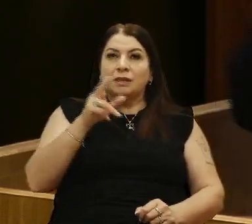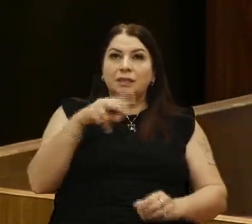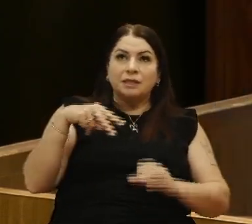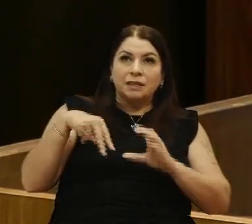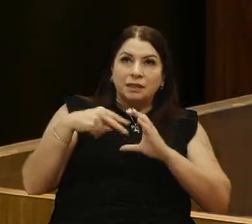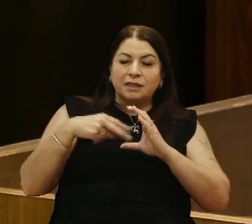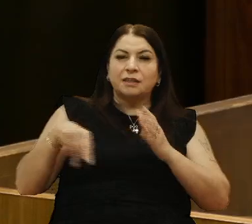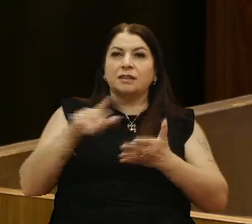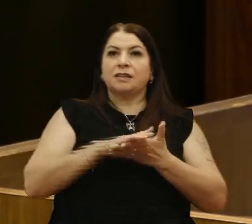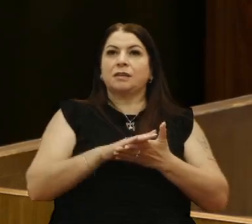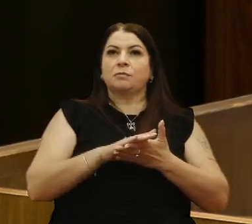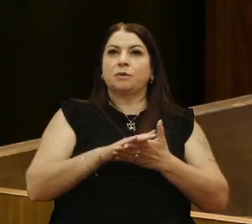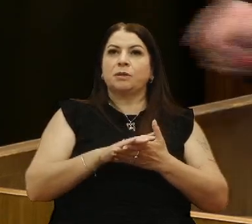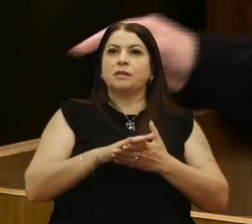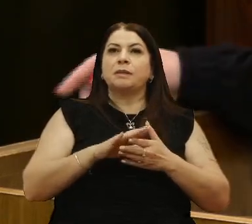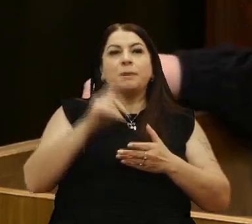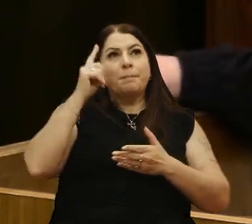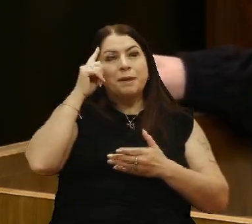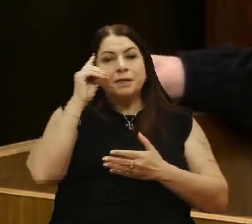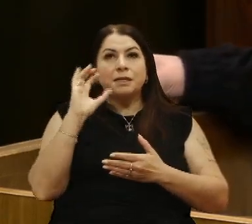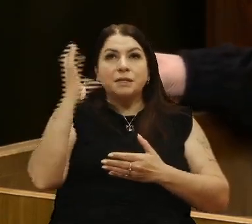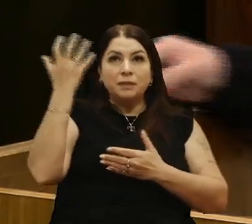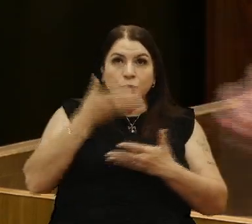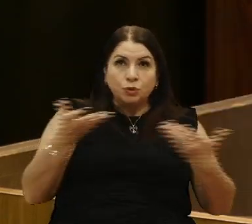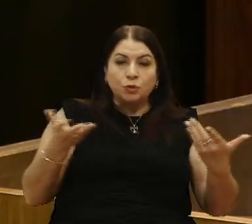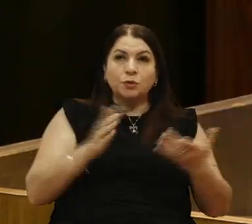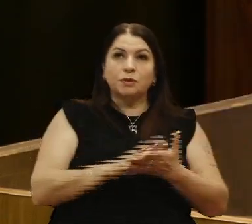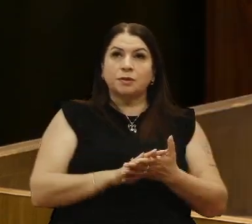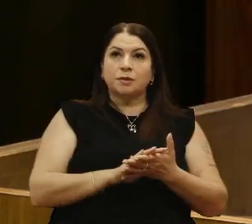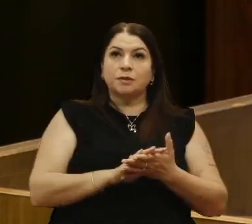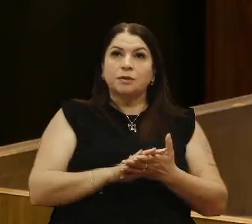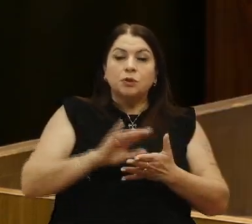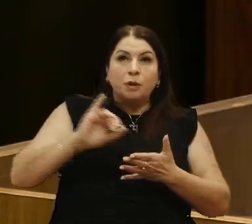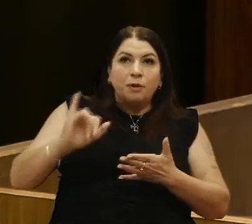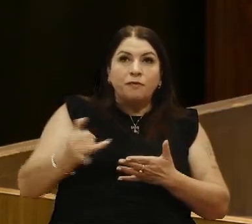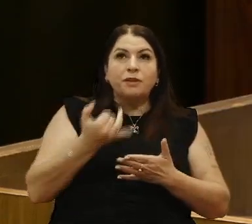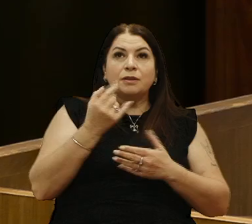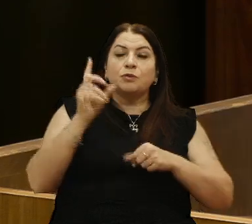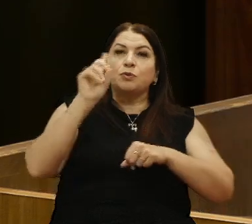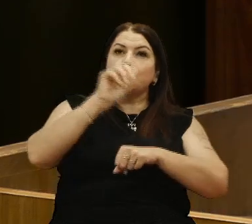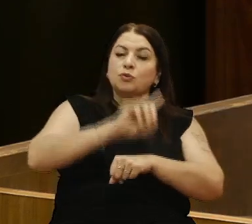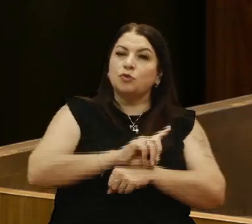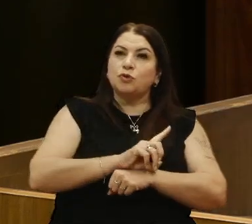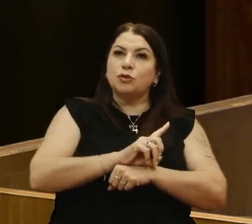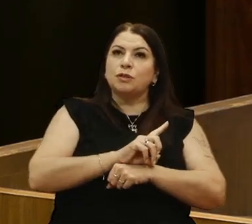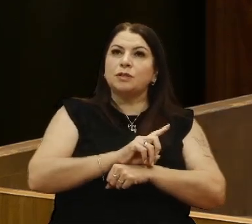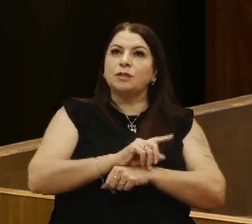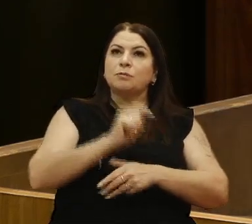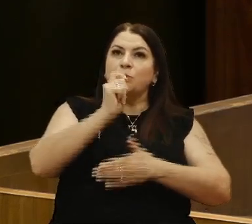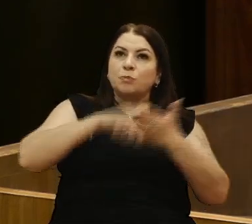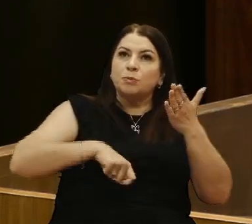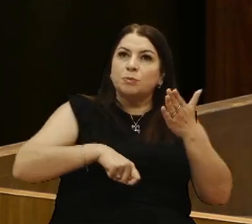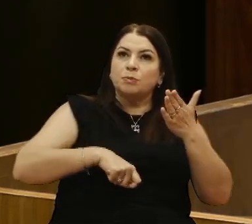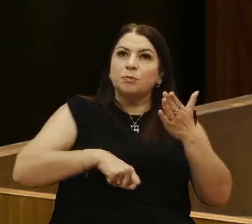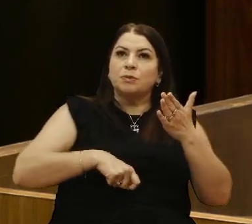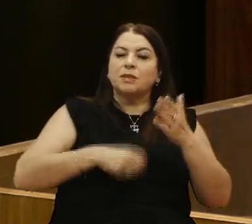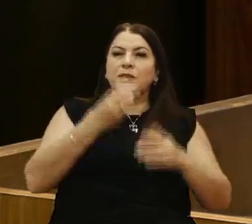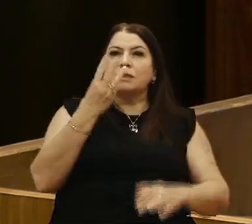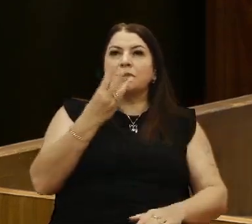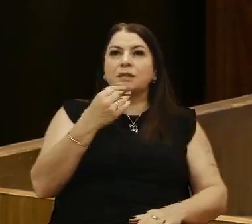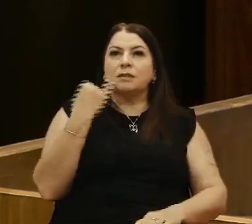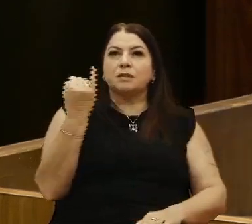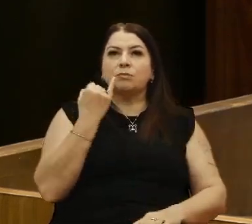o espaço da tomada de decisões, nós aproveitamos a data para fazer um protocolaço de 3